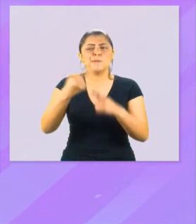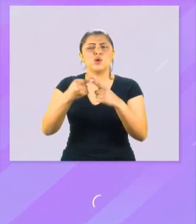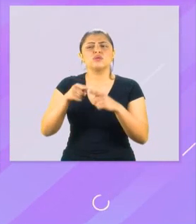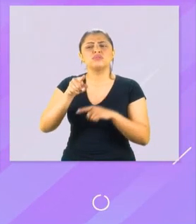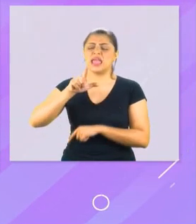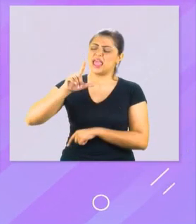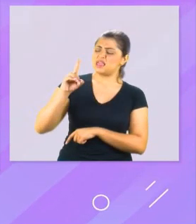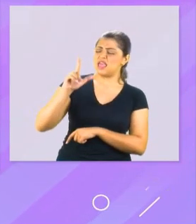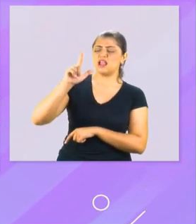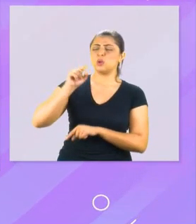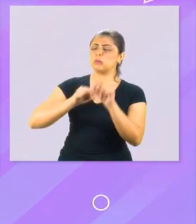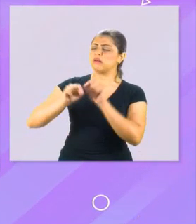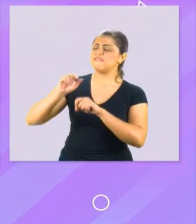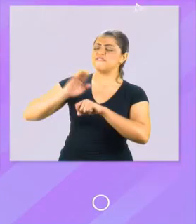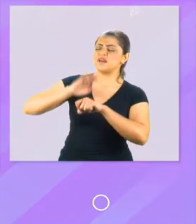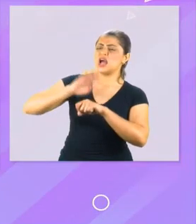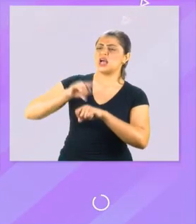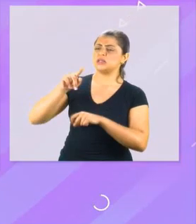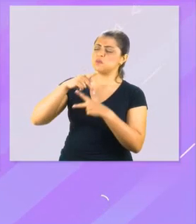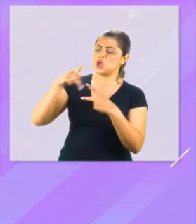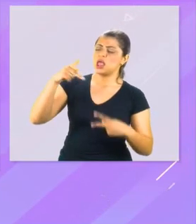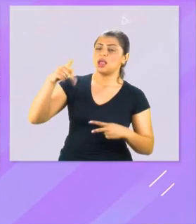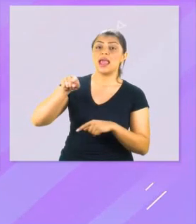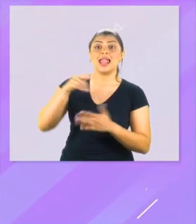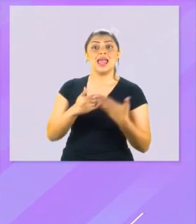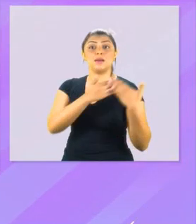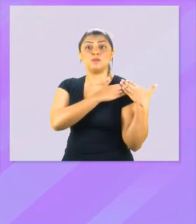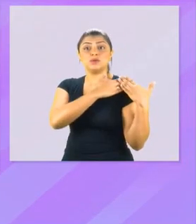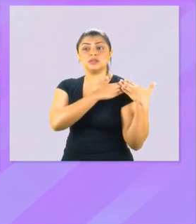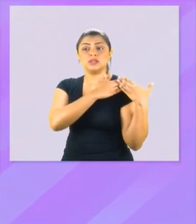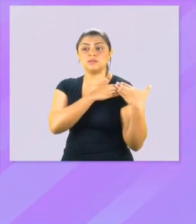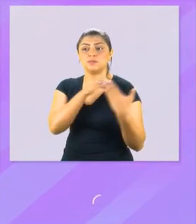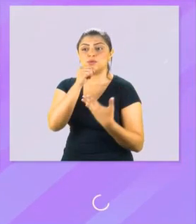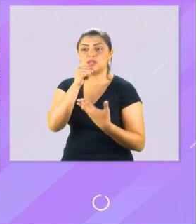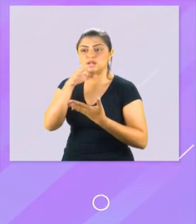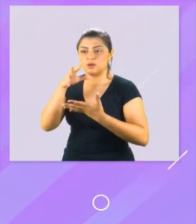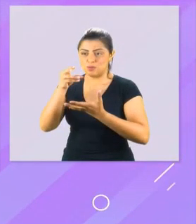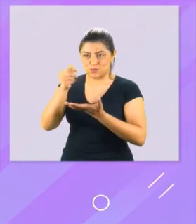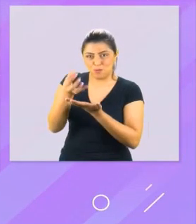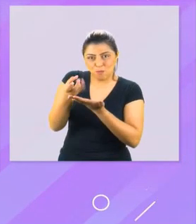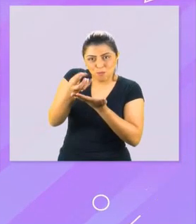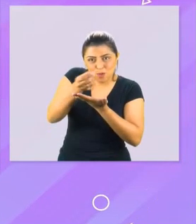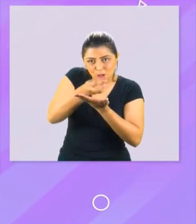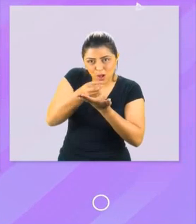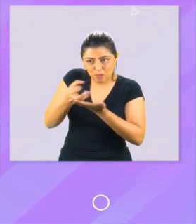aqui é importante. Qual a função dessa lipoproteína LDL? ela é responsável